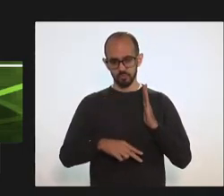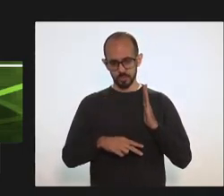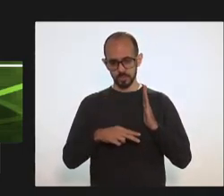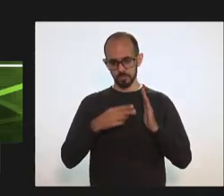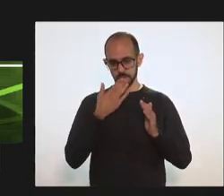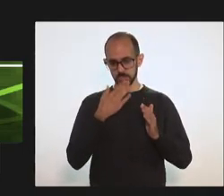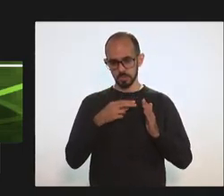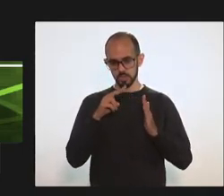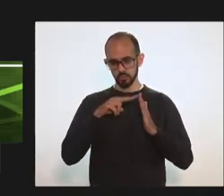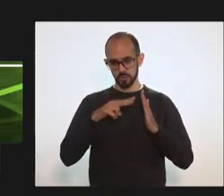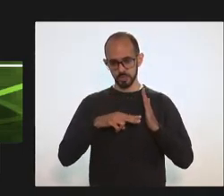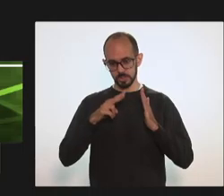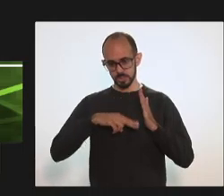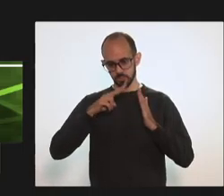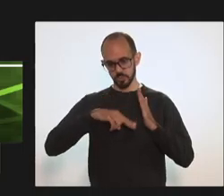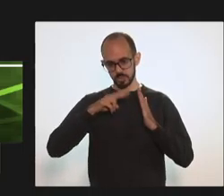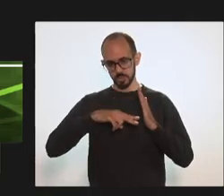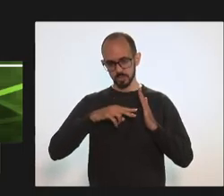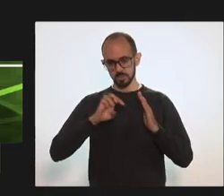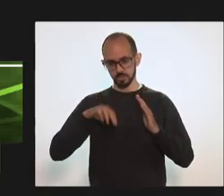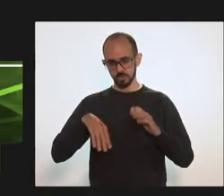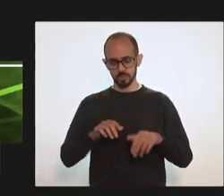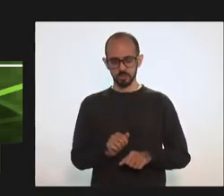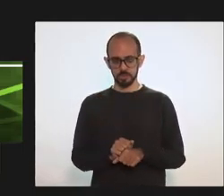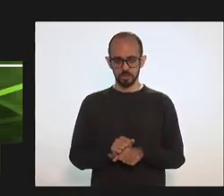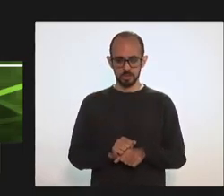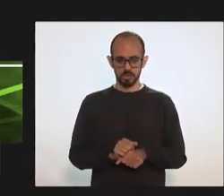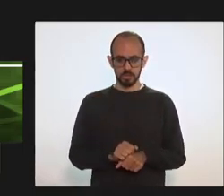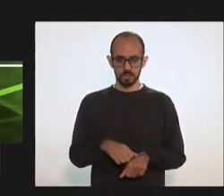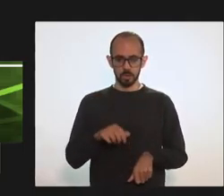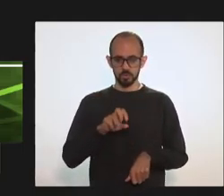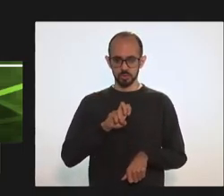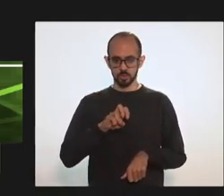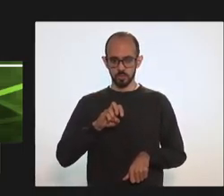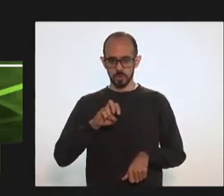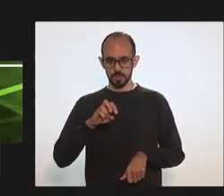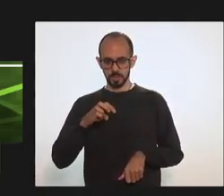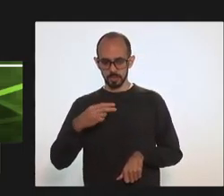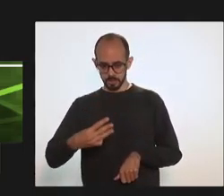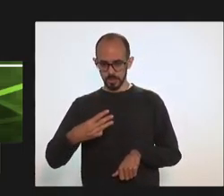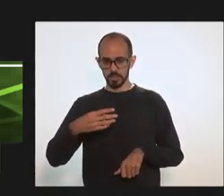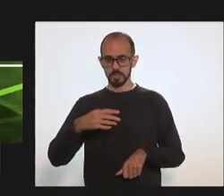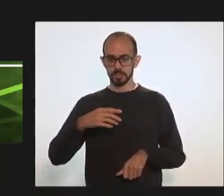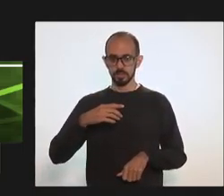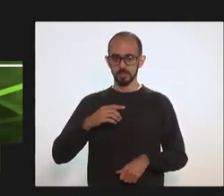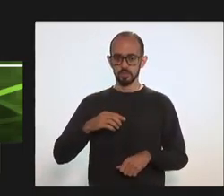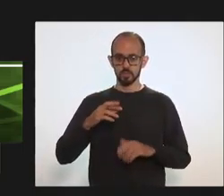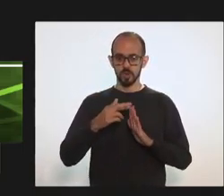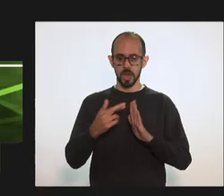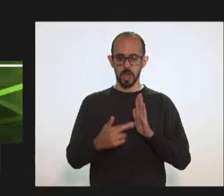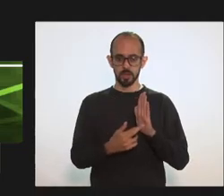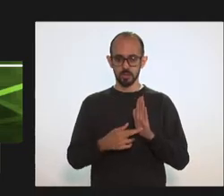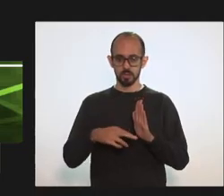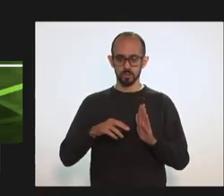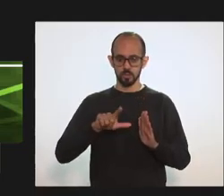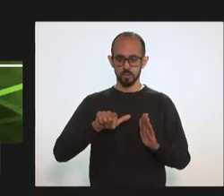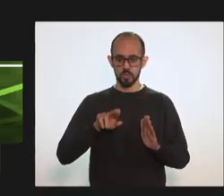Presidente, Vossa Excelência pode tirar de pauta o 53 para que eu possa analisar esse projeto? Não, tirar de pauta não. Tirar de pauta